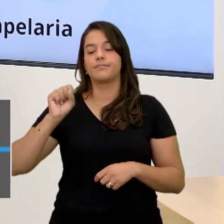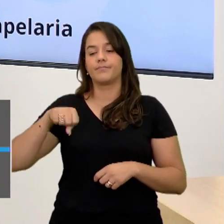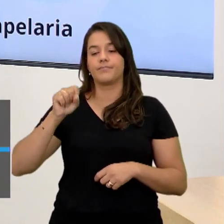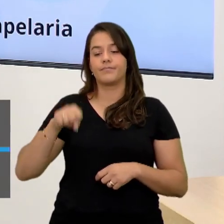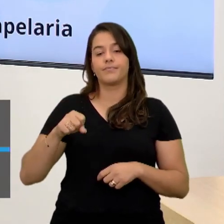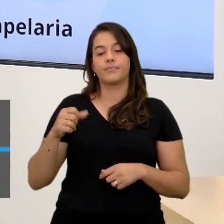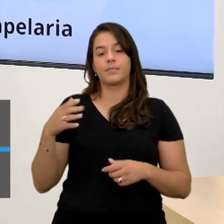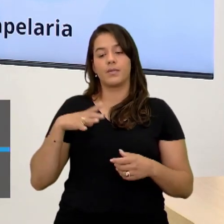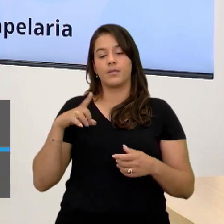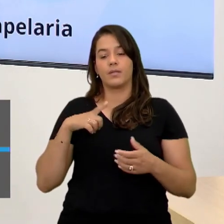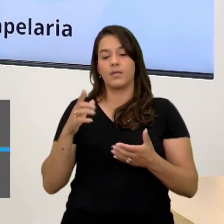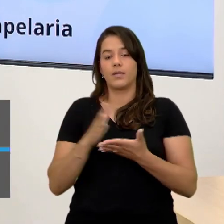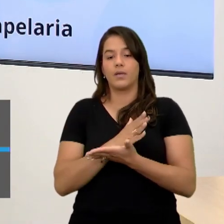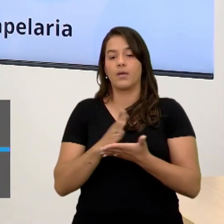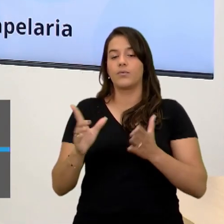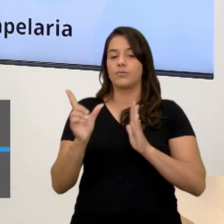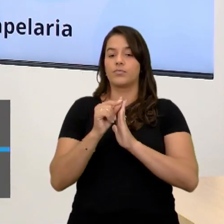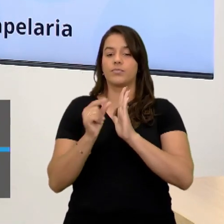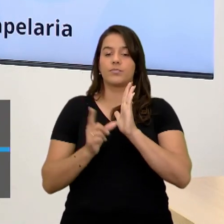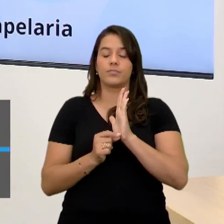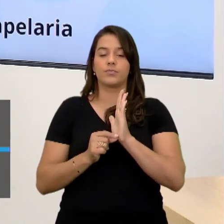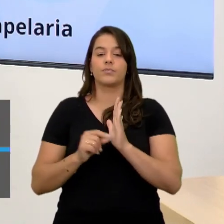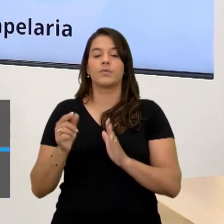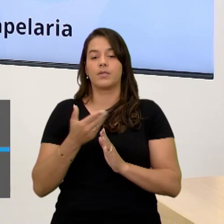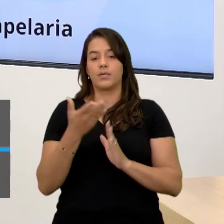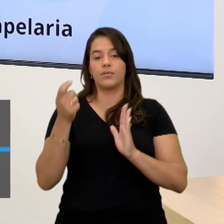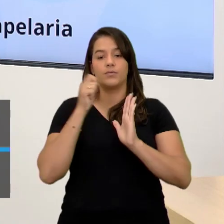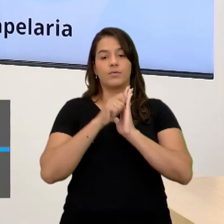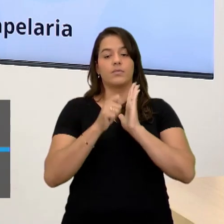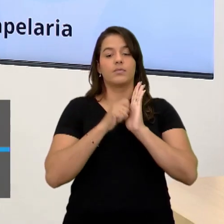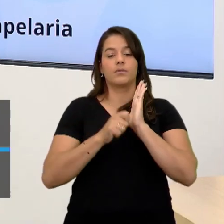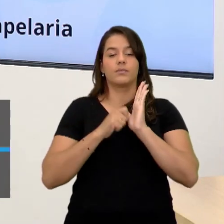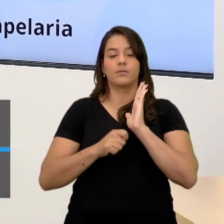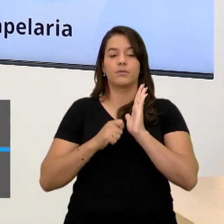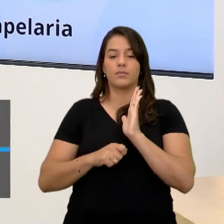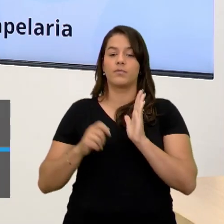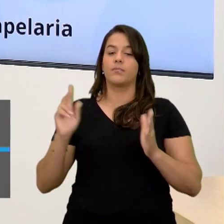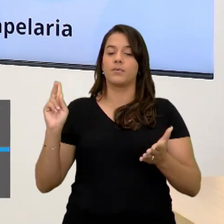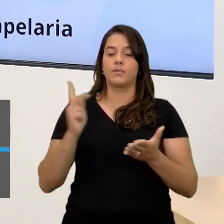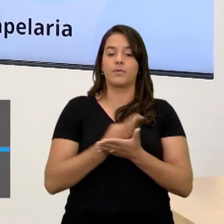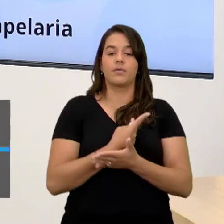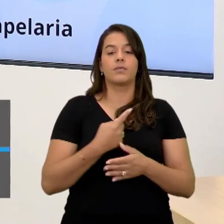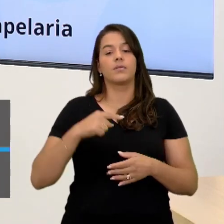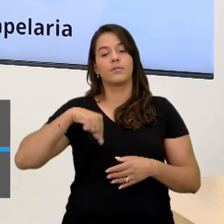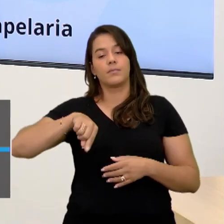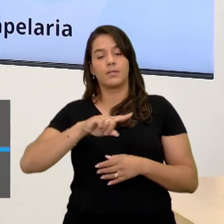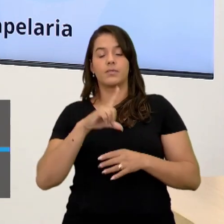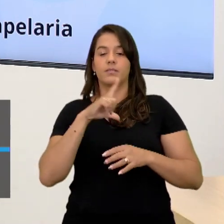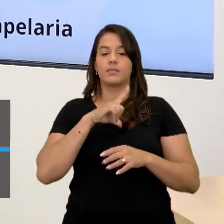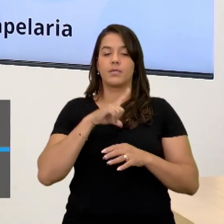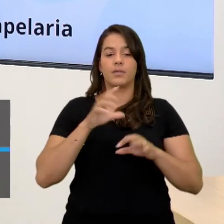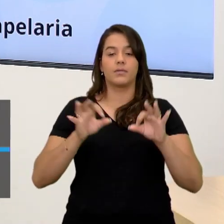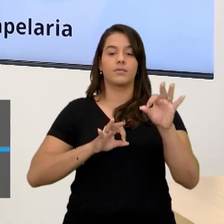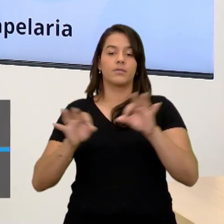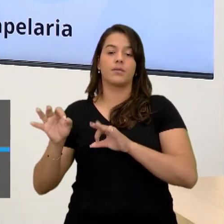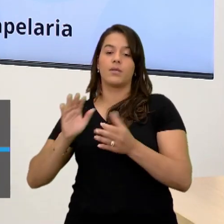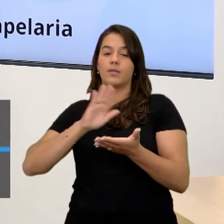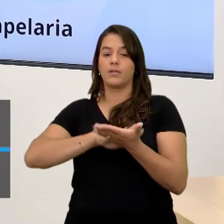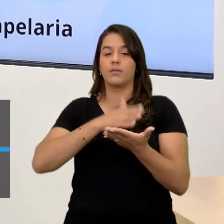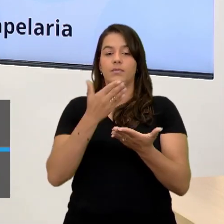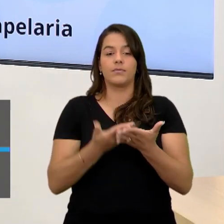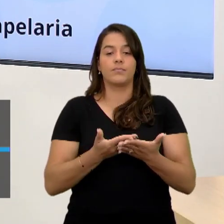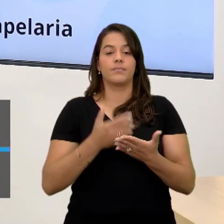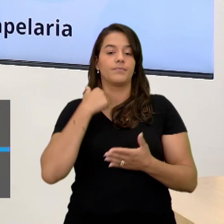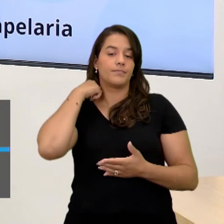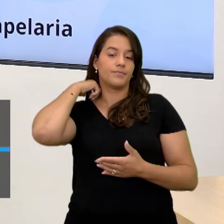algumas ferramentas aqui, inclusive digitais. Eu não vou escrever aqui, porque eu acho errado, mas olha, as ferramentas digitais de tradução, eu não vou escrever o nome